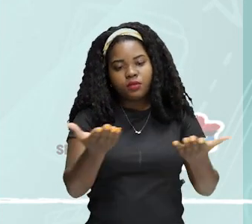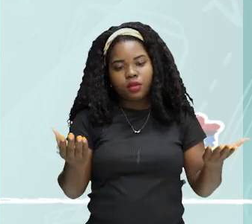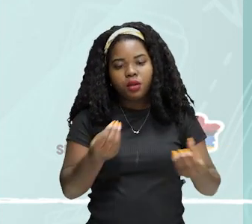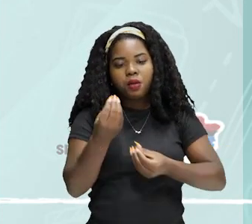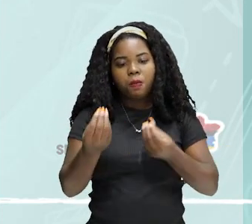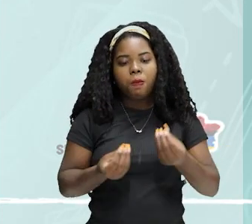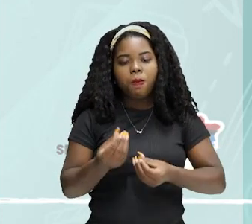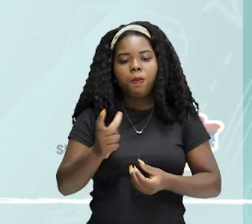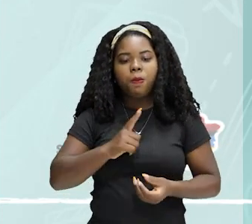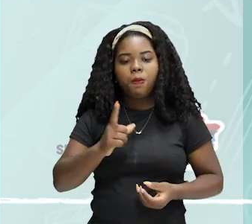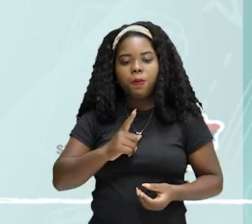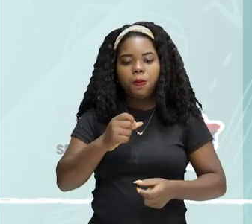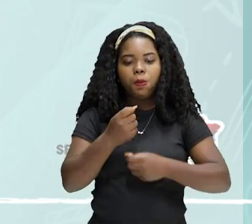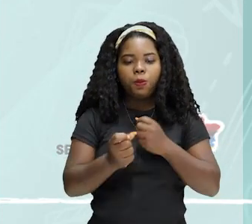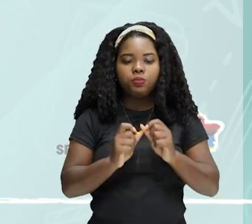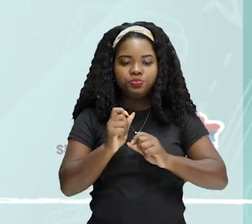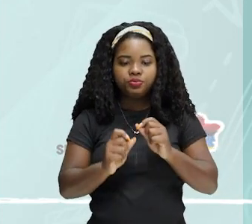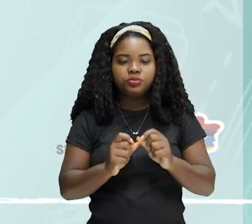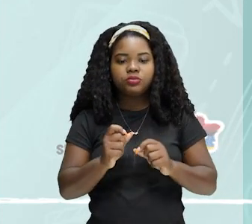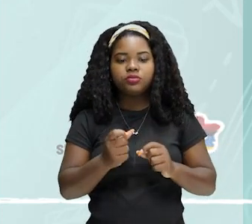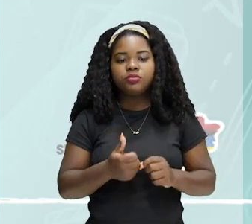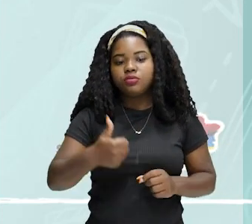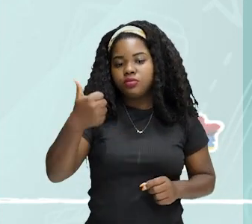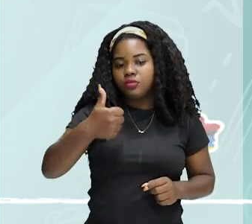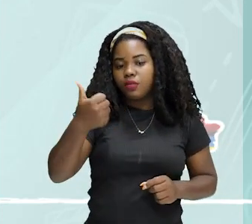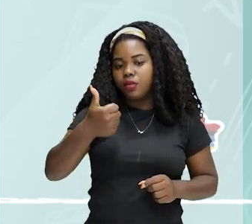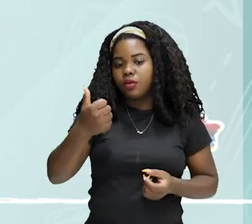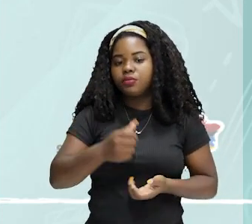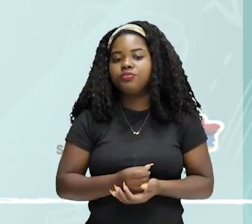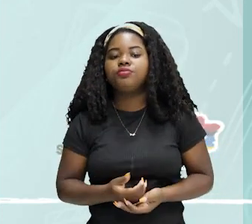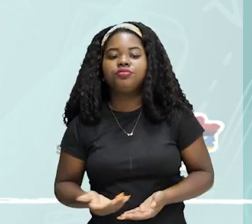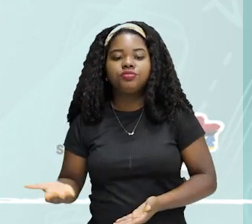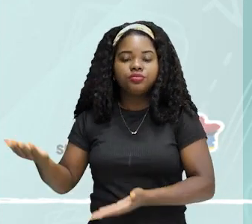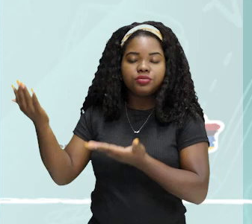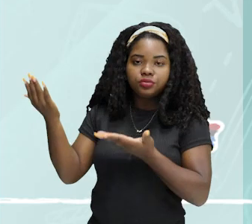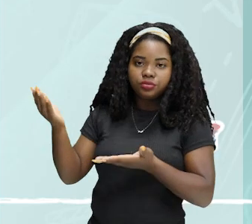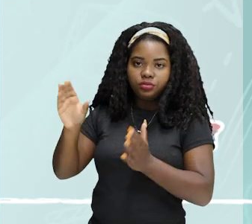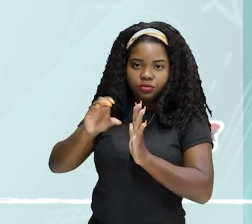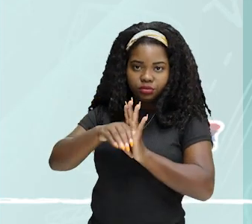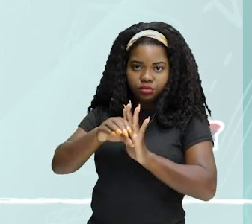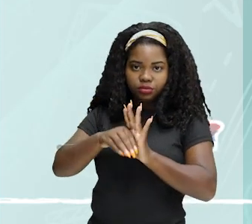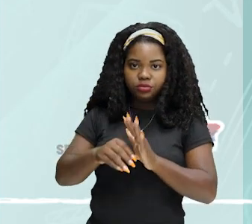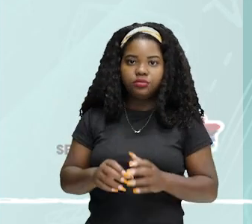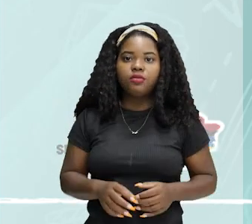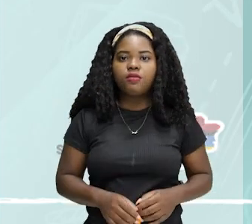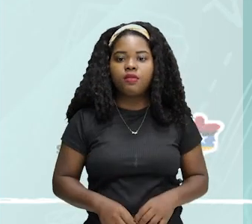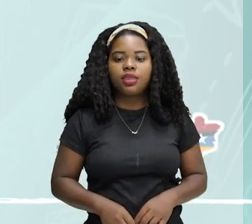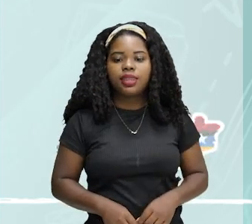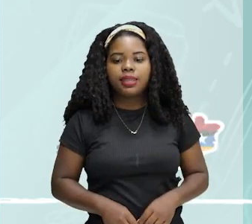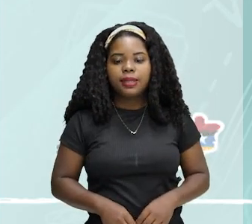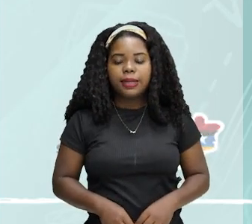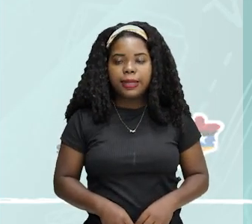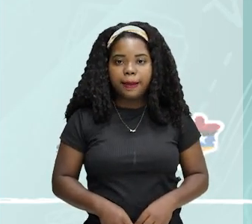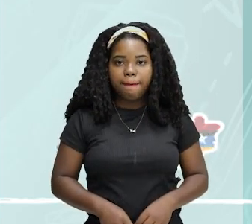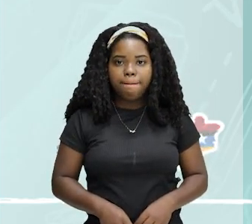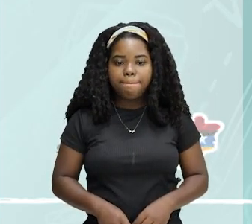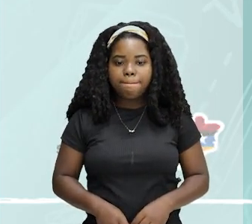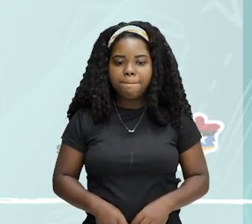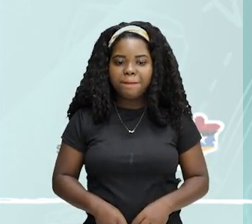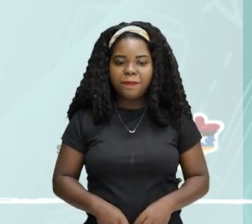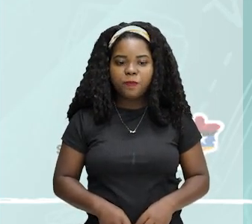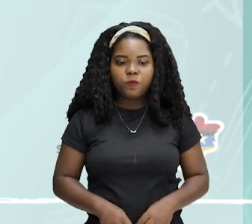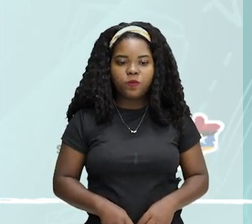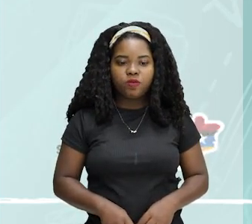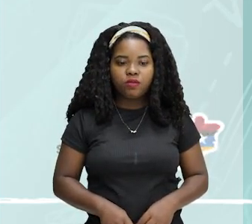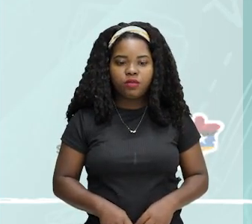ó, primeirinho, invasão ou territorial. São aqueles onde existem disputas de uma equipe que